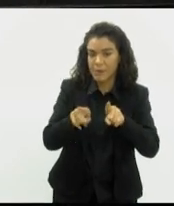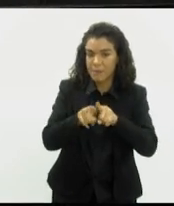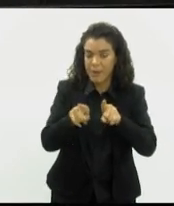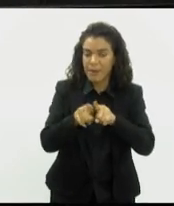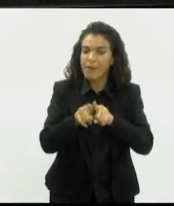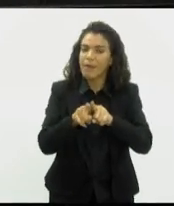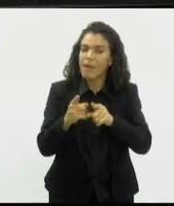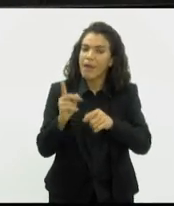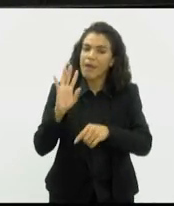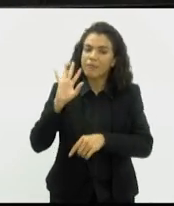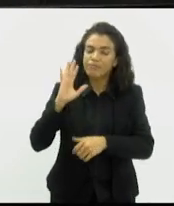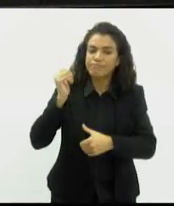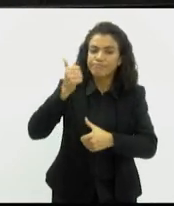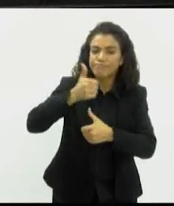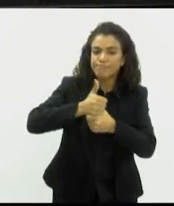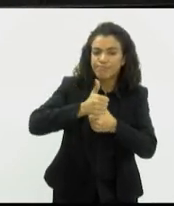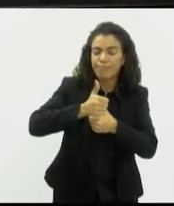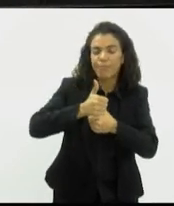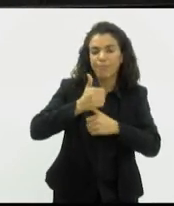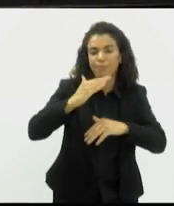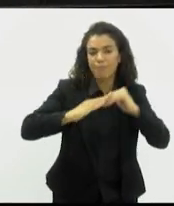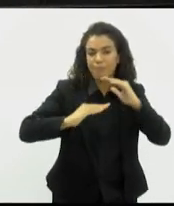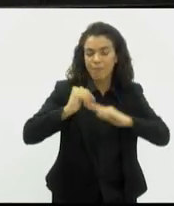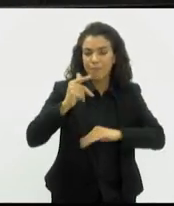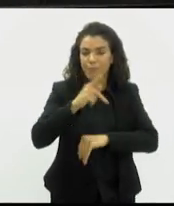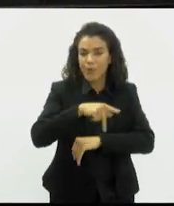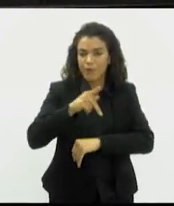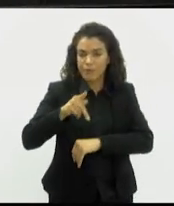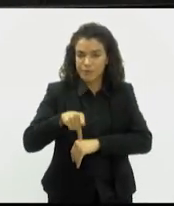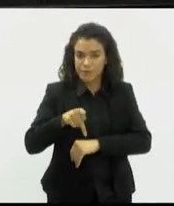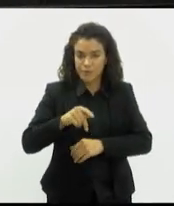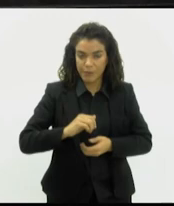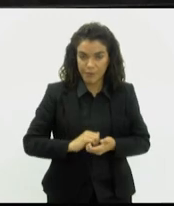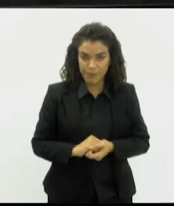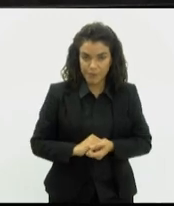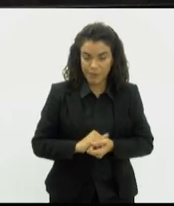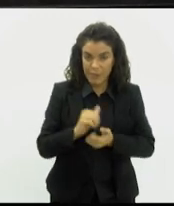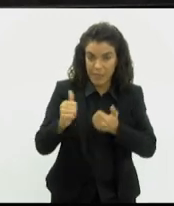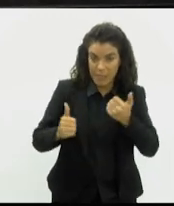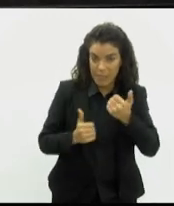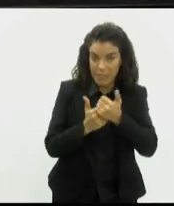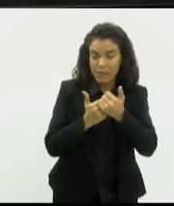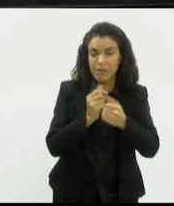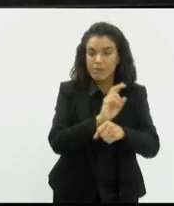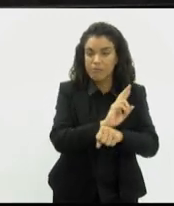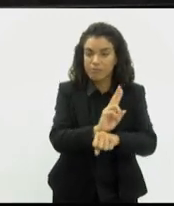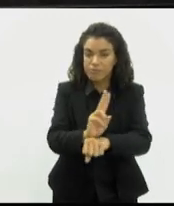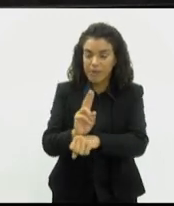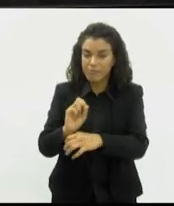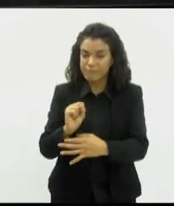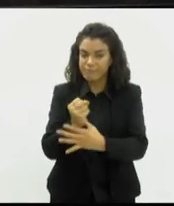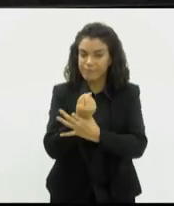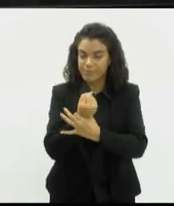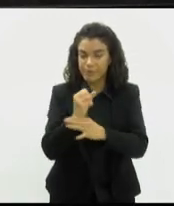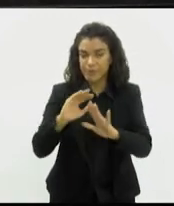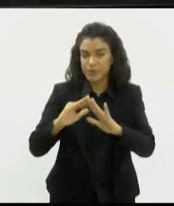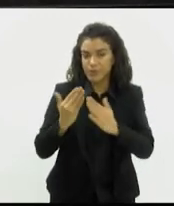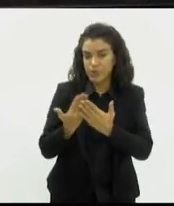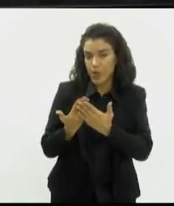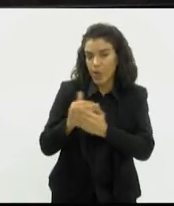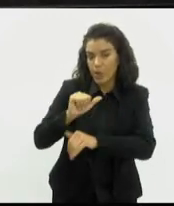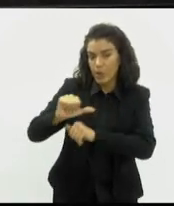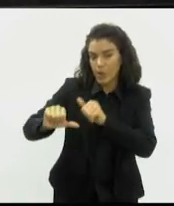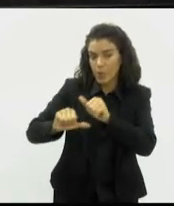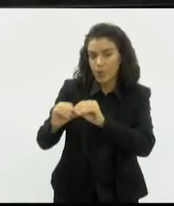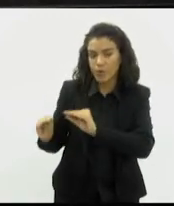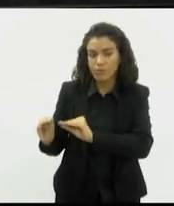carência de professores da parte técnica, além de garantir o reforço da segurança do local enquanto o colégio não muda de